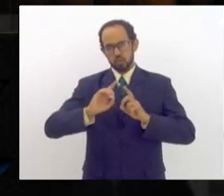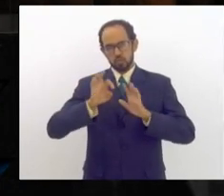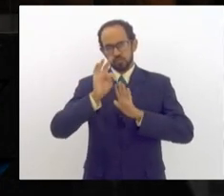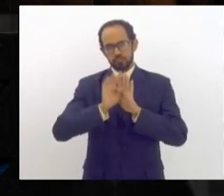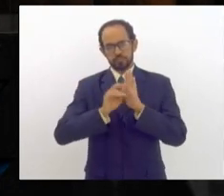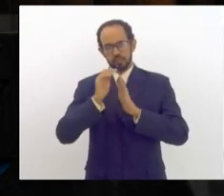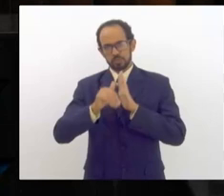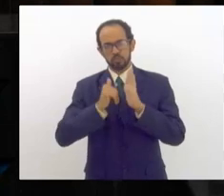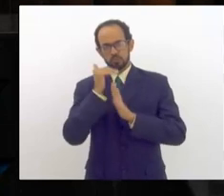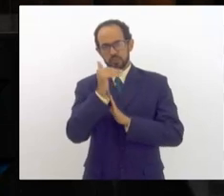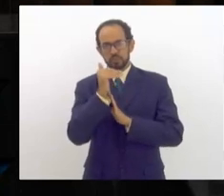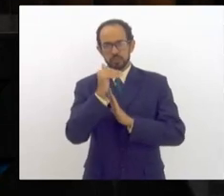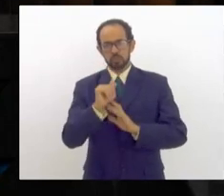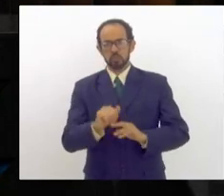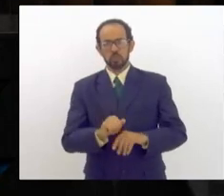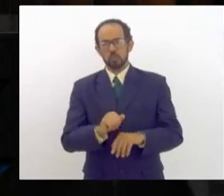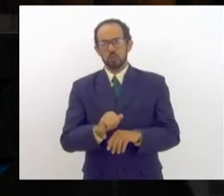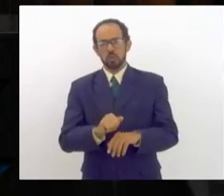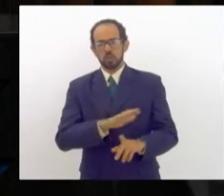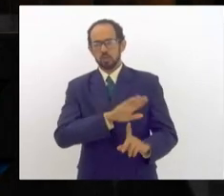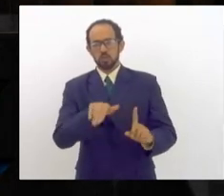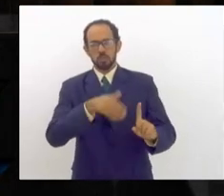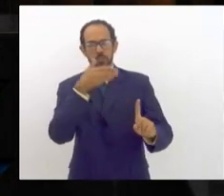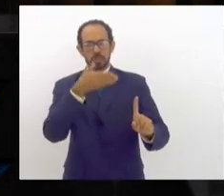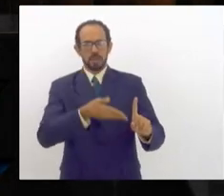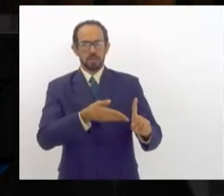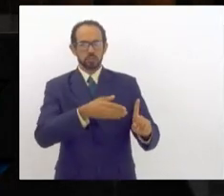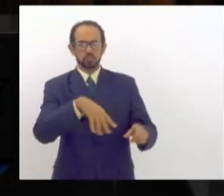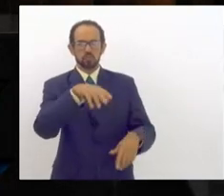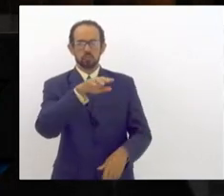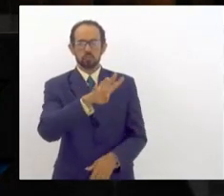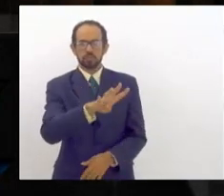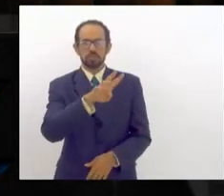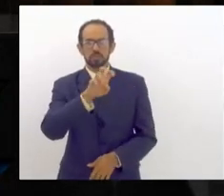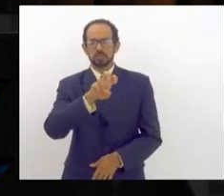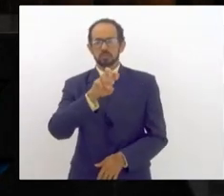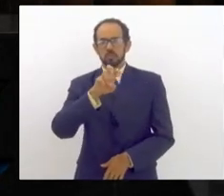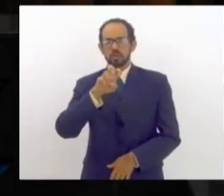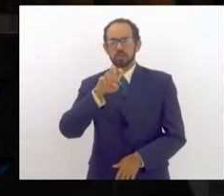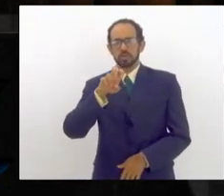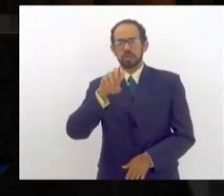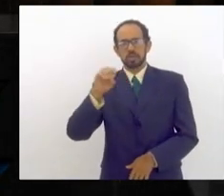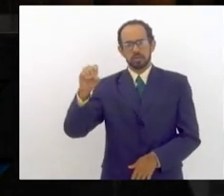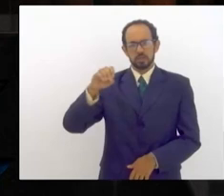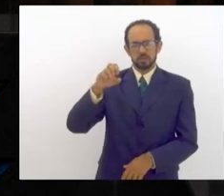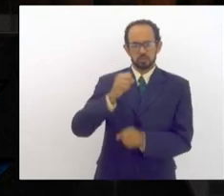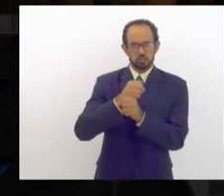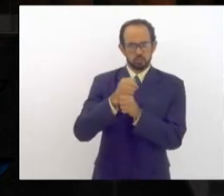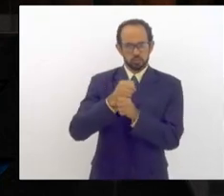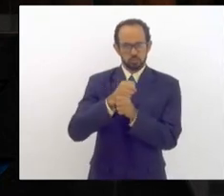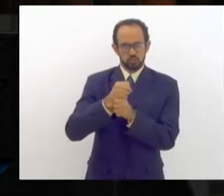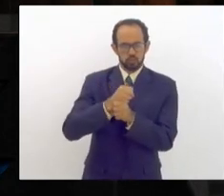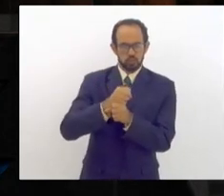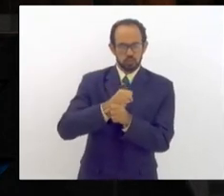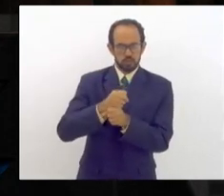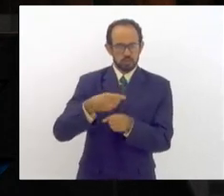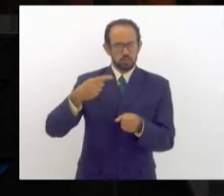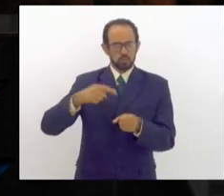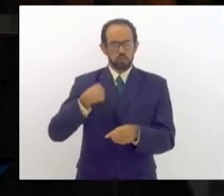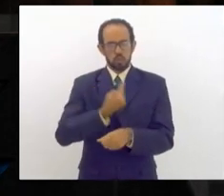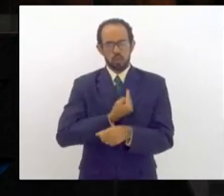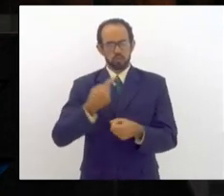em homenagem aos 450 anos da cidade do nosso